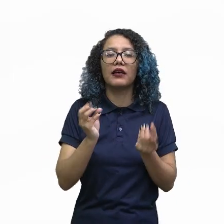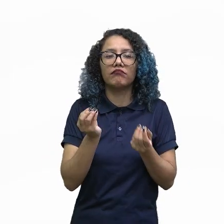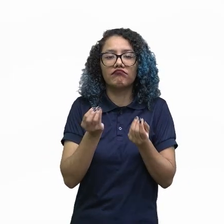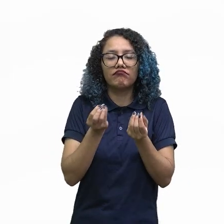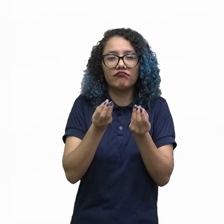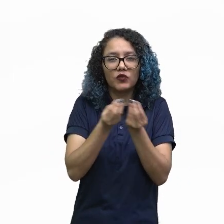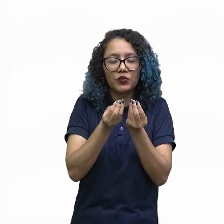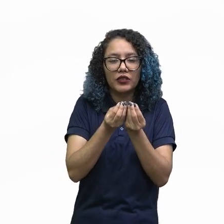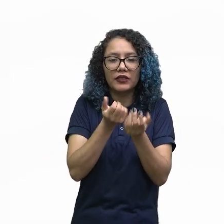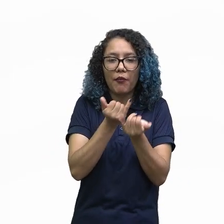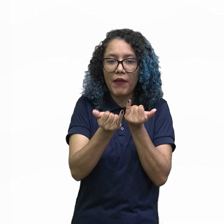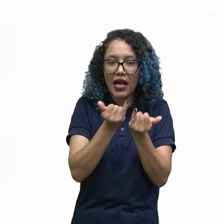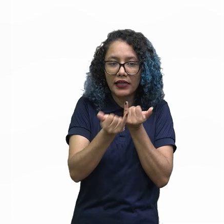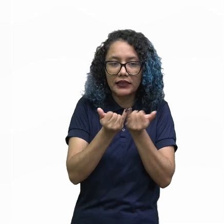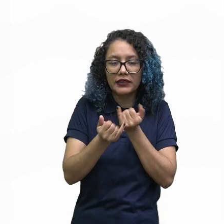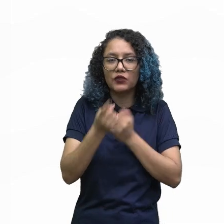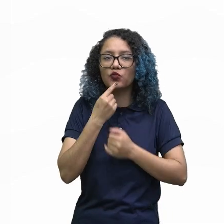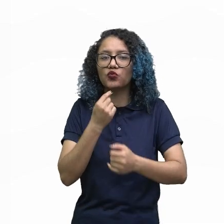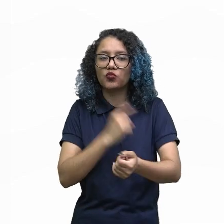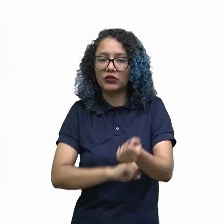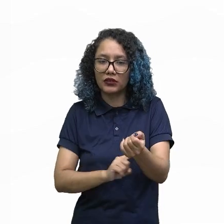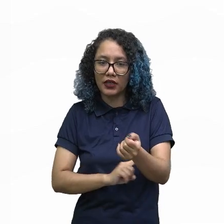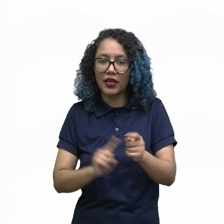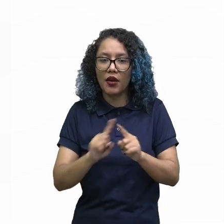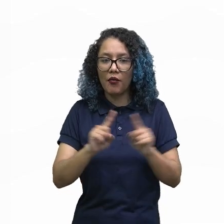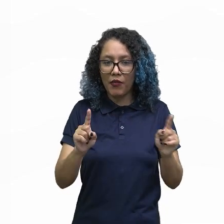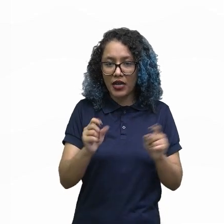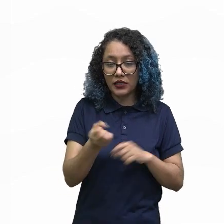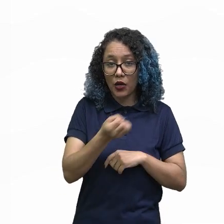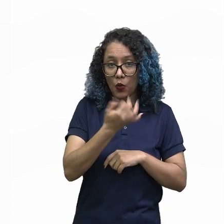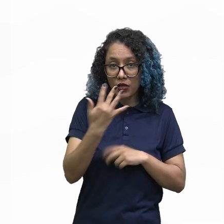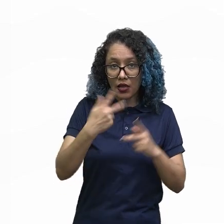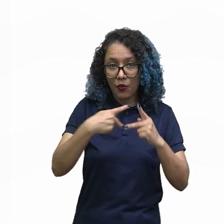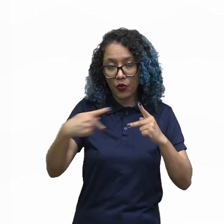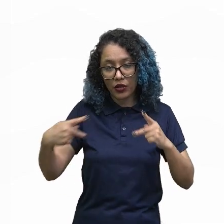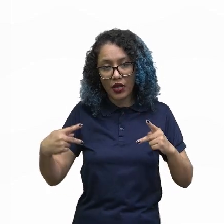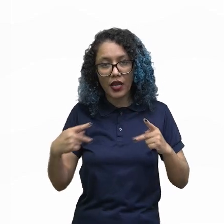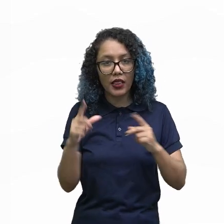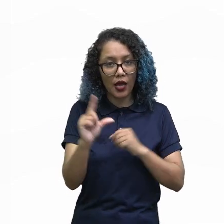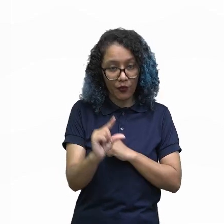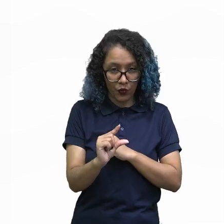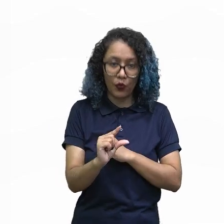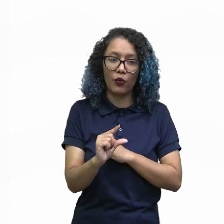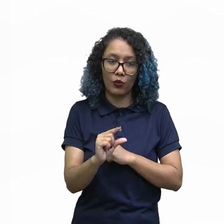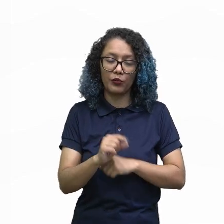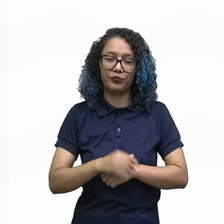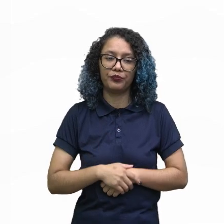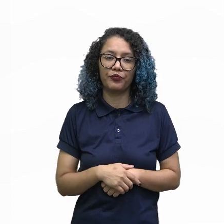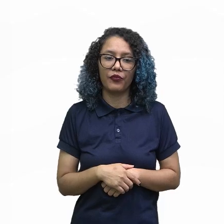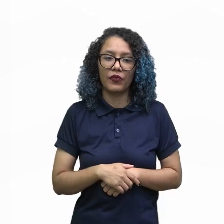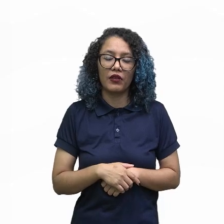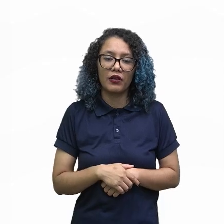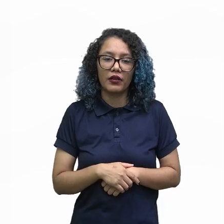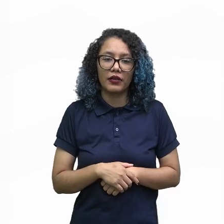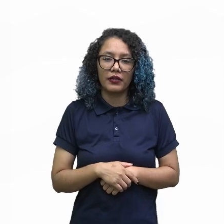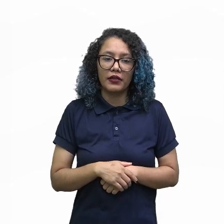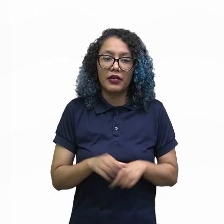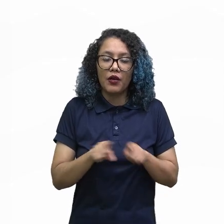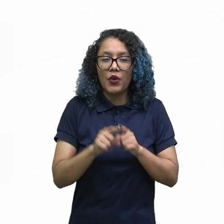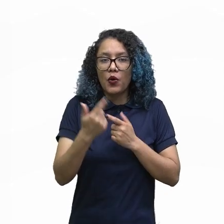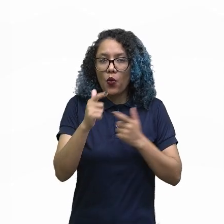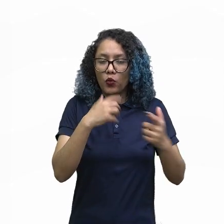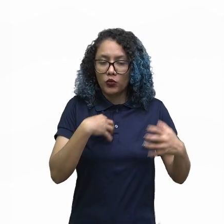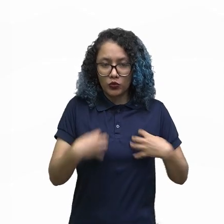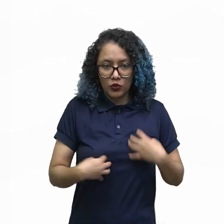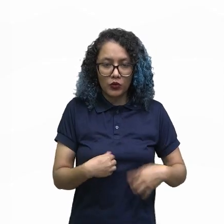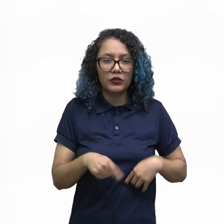à do plasma sanguíneo, porém com uma baixa quantidade de proteínas. E aí a gente observa outros